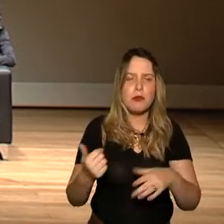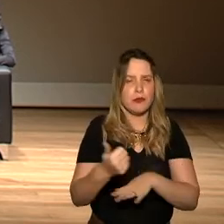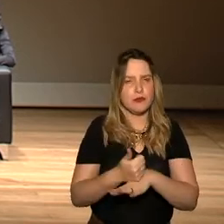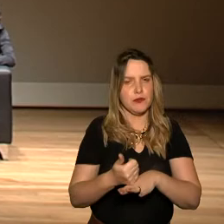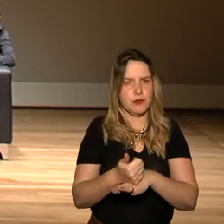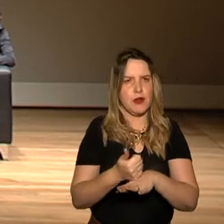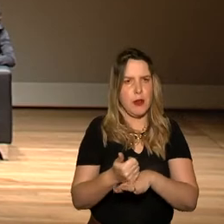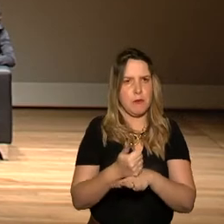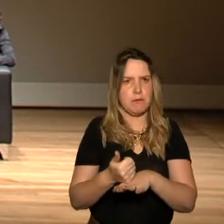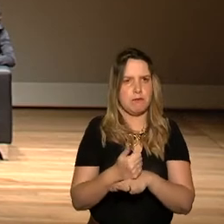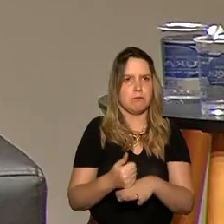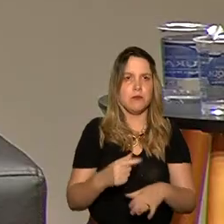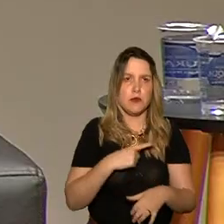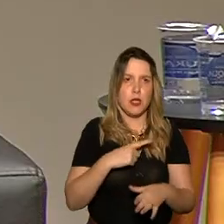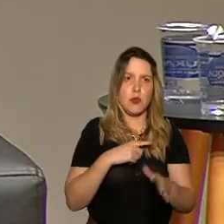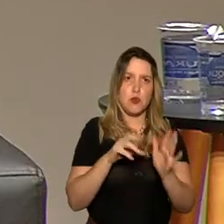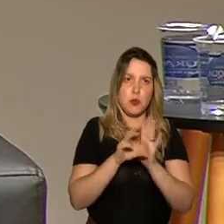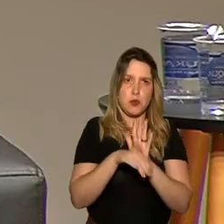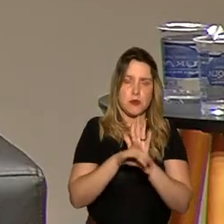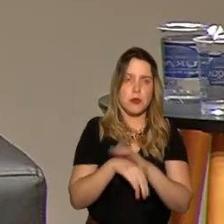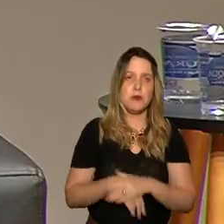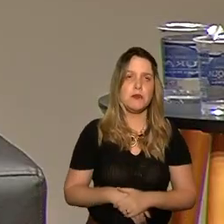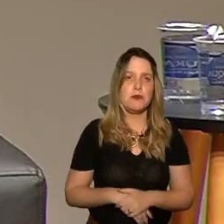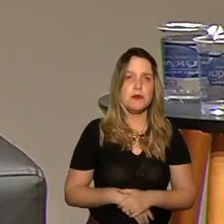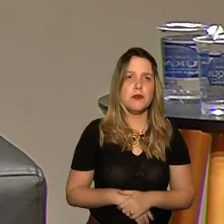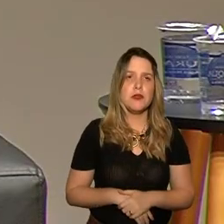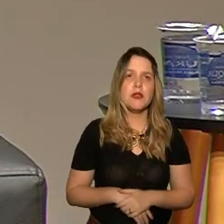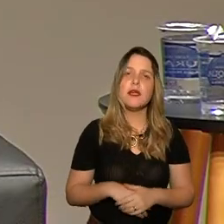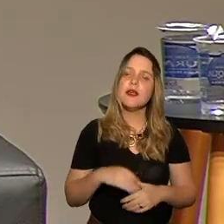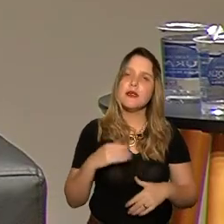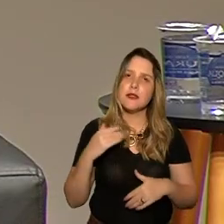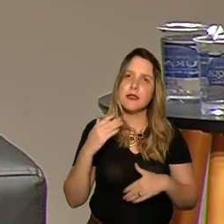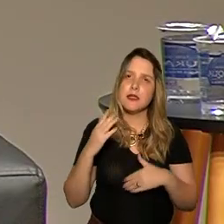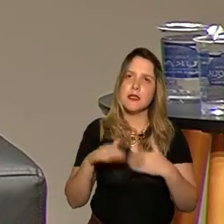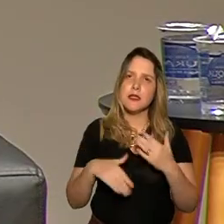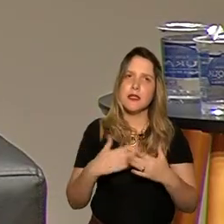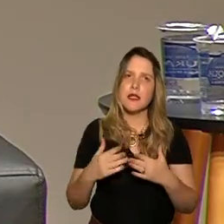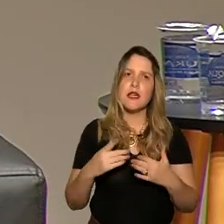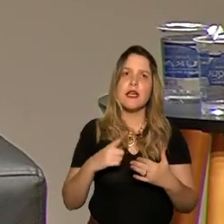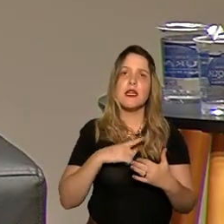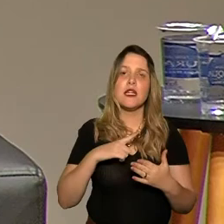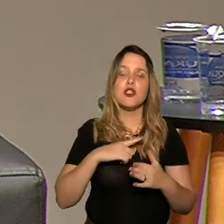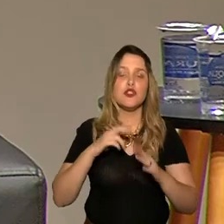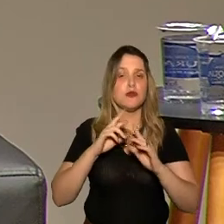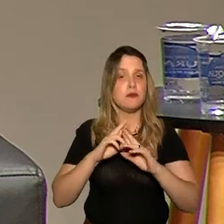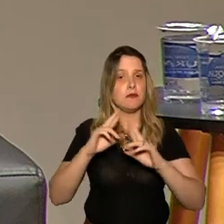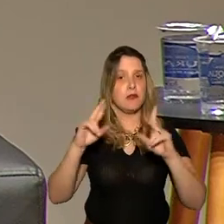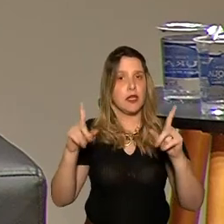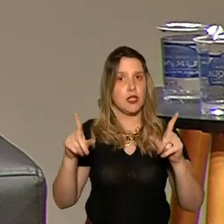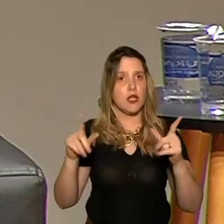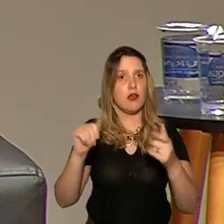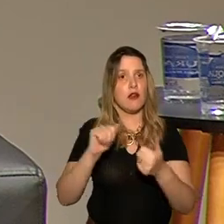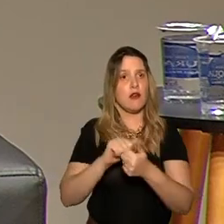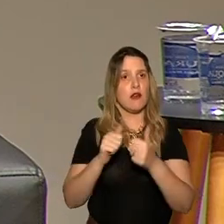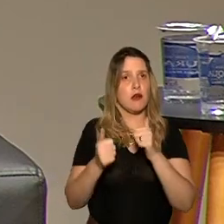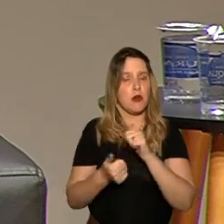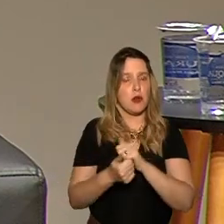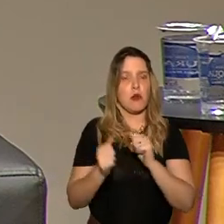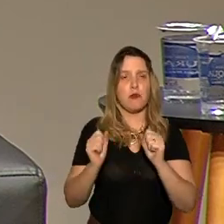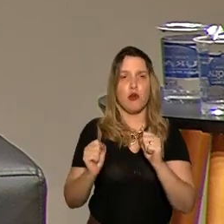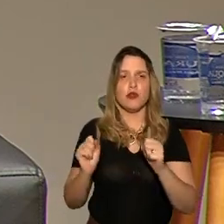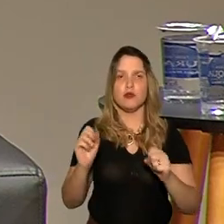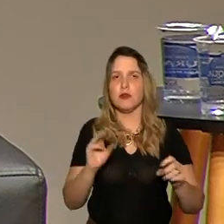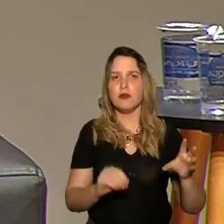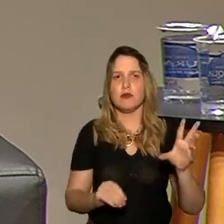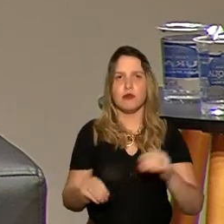por conta do meu envolvimento né de nós exigir que a gente ficasse em casa que bom que a gente teve